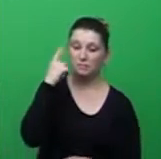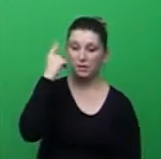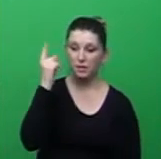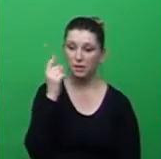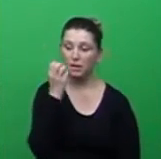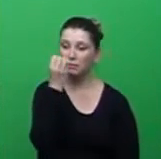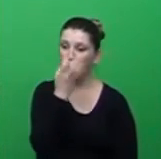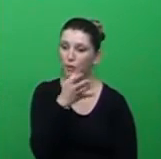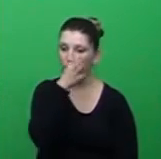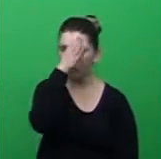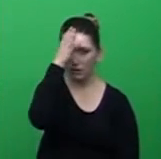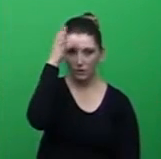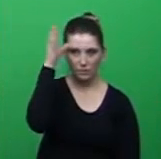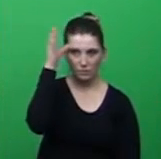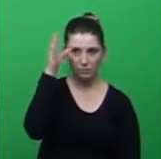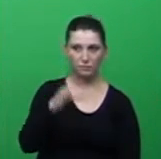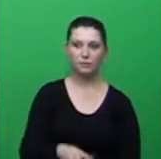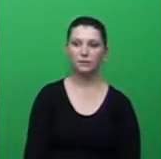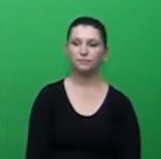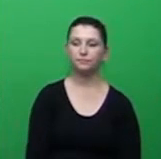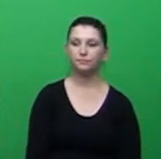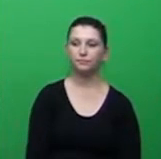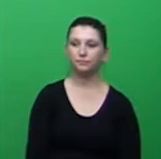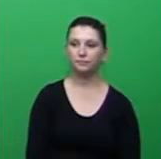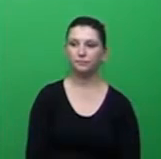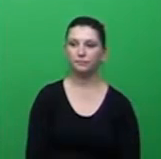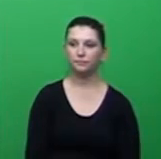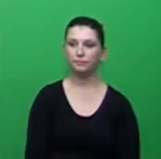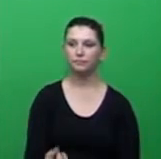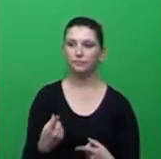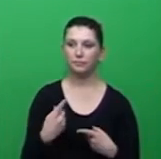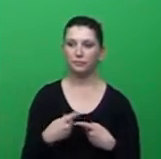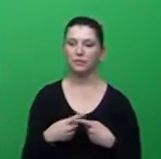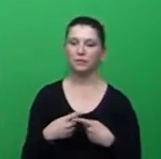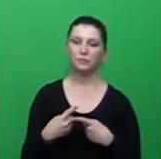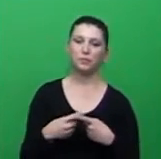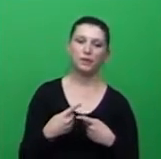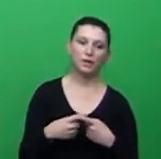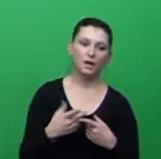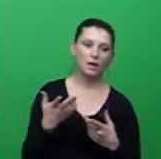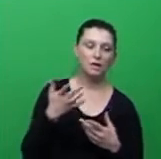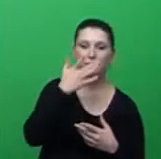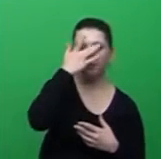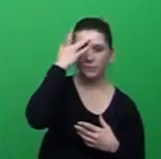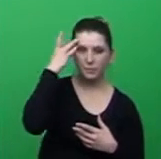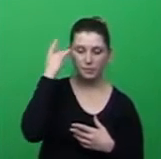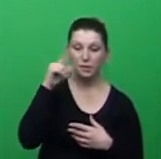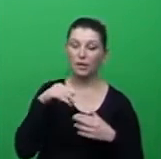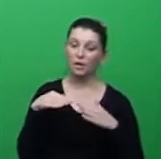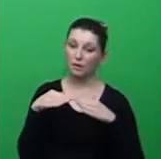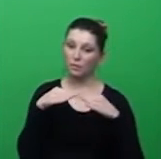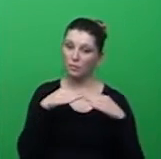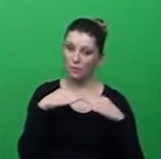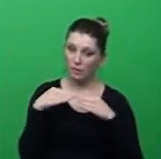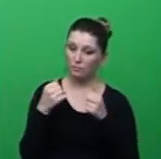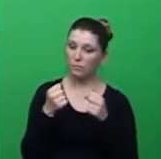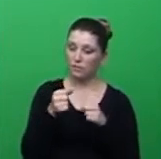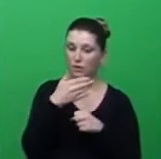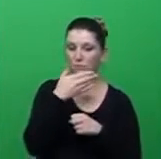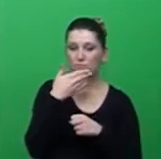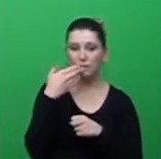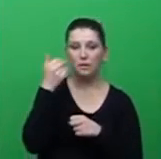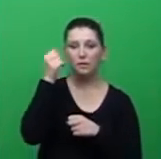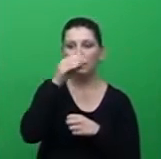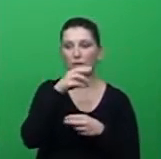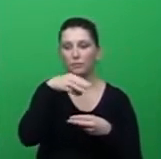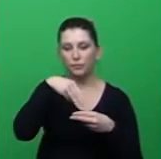nos últimos meses, falando apenas em pessoas, porque esse é melhor, aquele é melhor. Nós temos que pensar o que é melhor para o município de Criciúma.